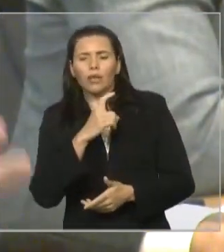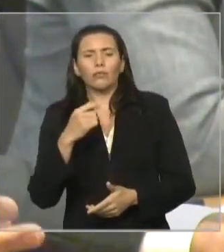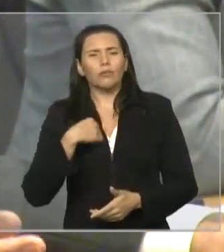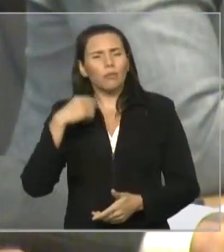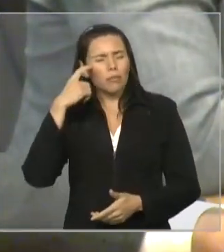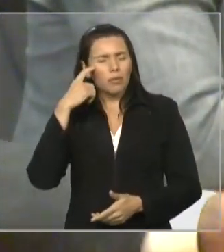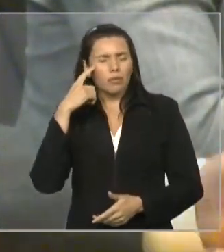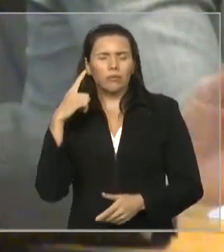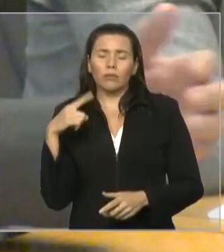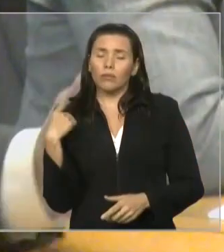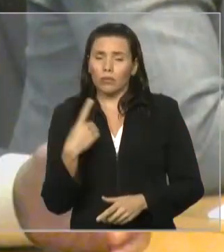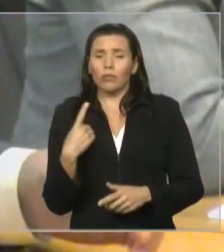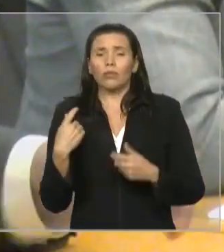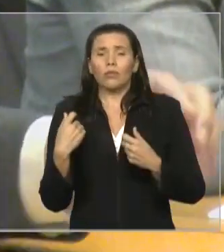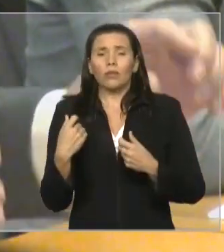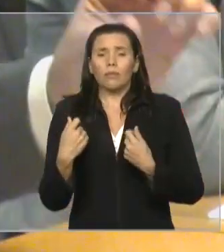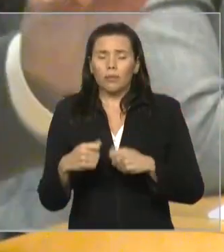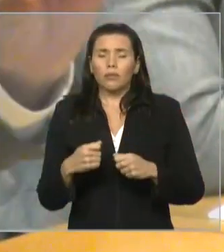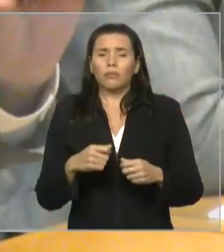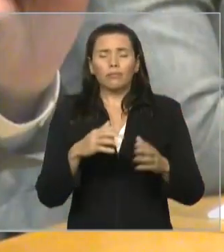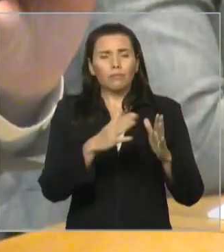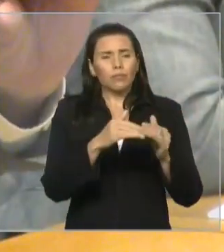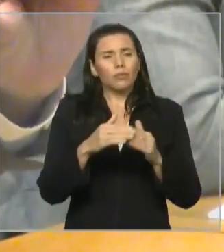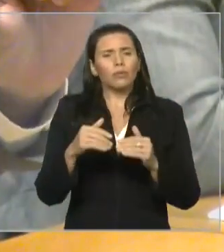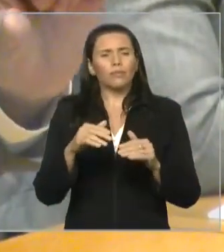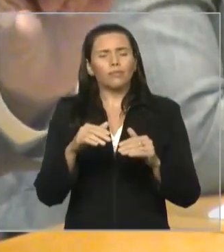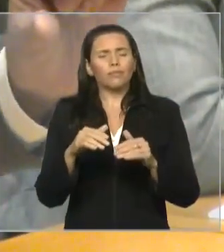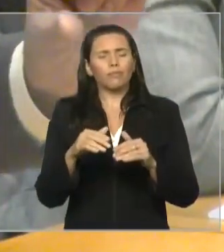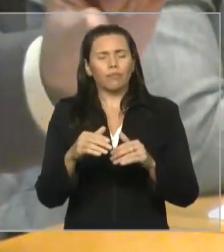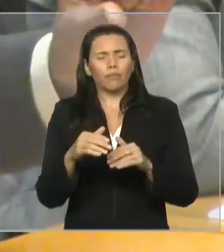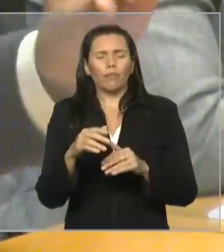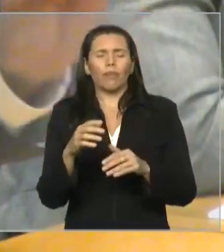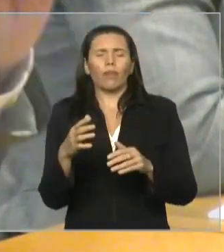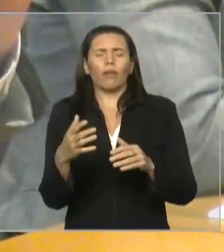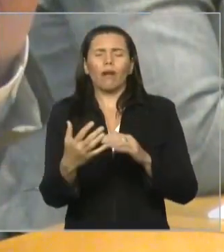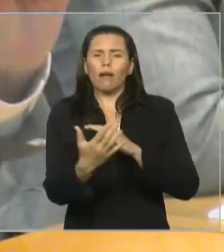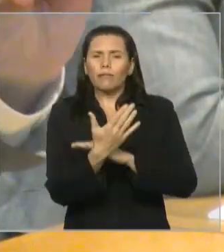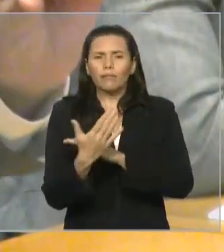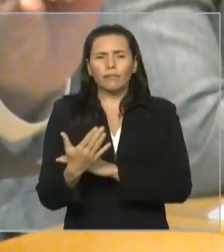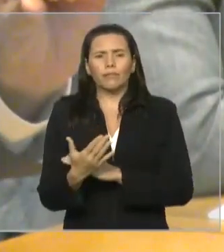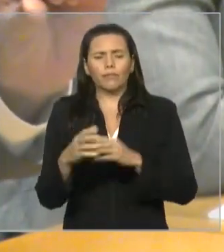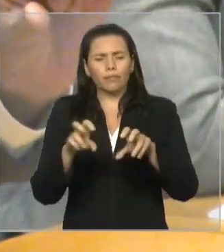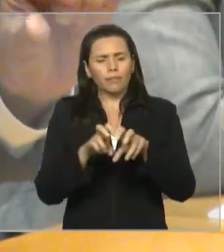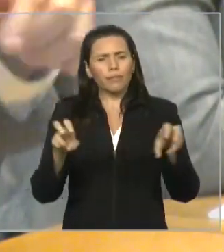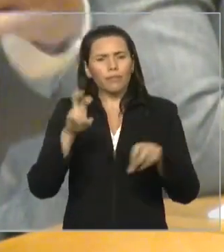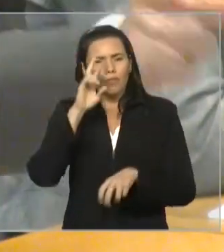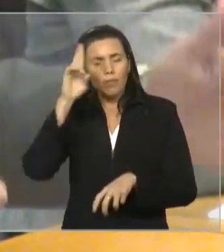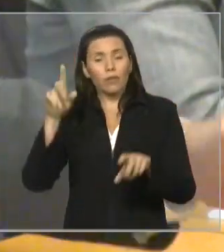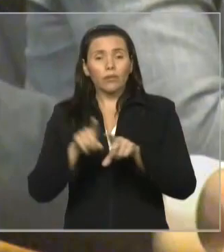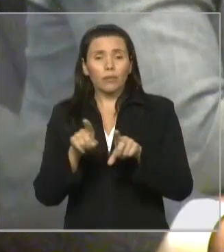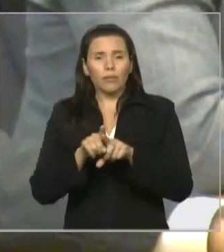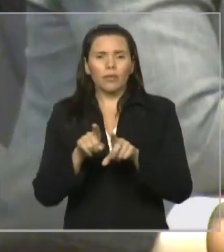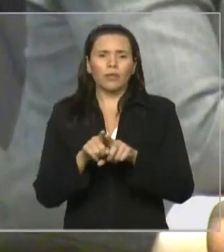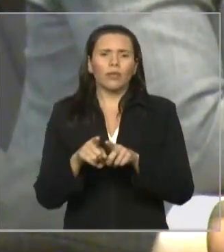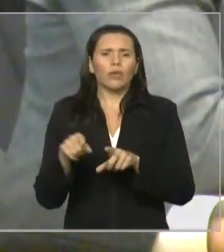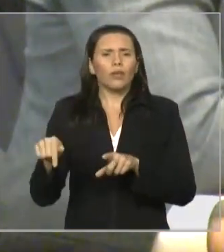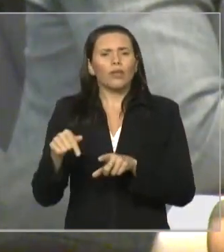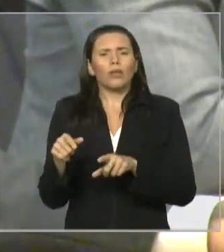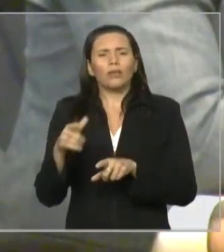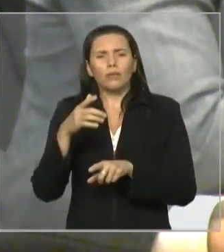feito, com a ajuda da mesa, com a ajuda da consultoria, para nós tirarmos todas essas possibilidades de arranhões para que